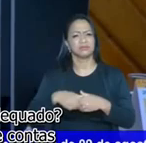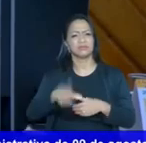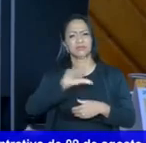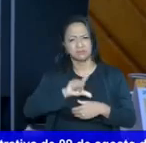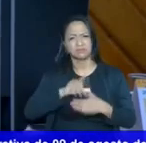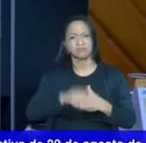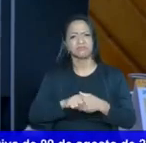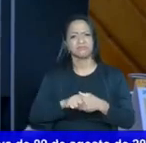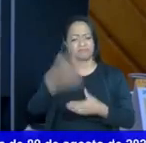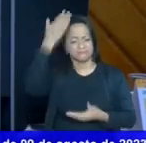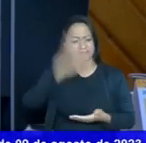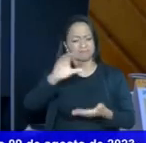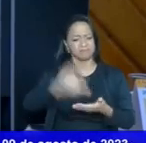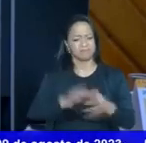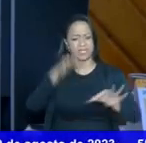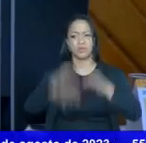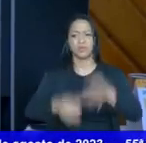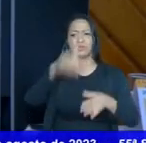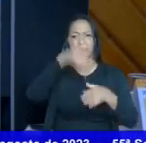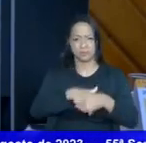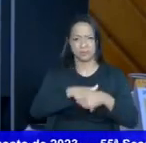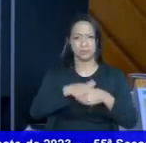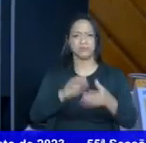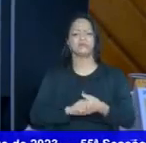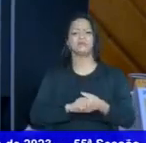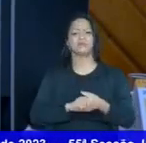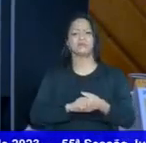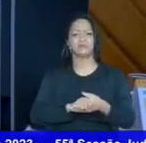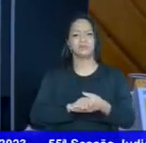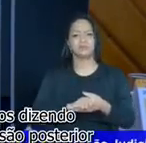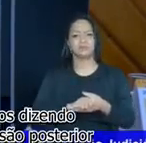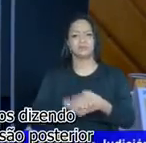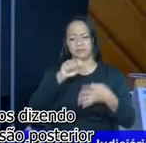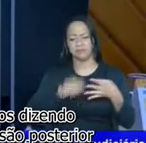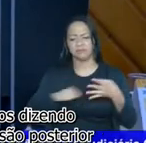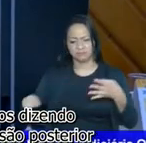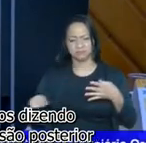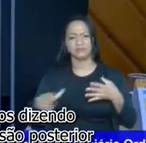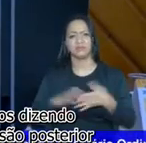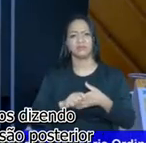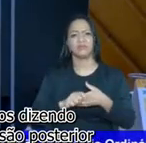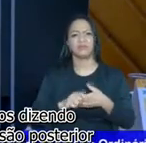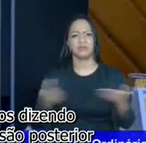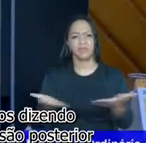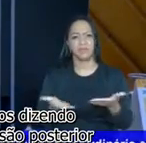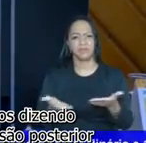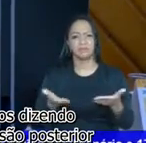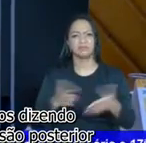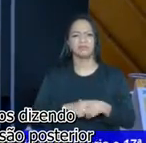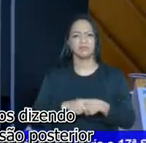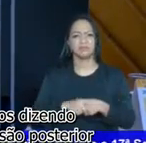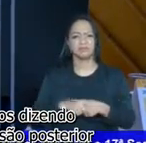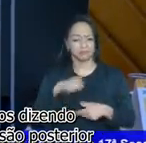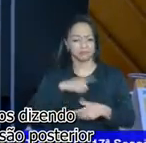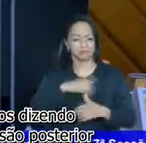de contas na Justiça Eleitoral ela é jurisdicional. Então, aqui nós estamos no exercício de jurisdição, estamos dizendo o